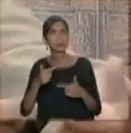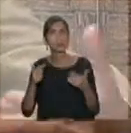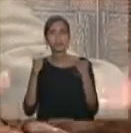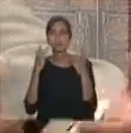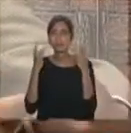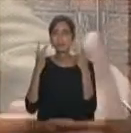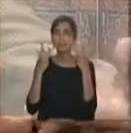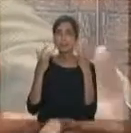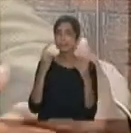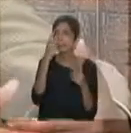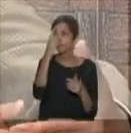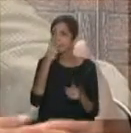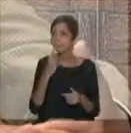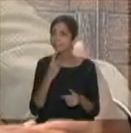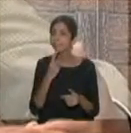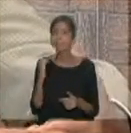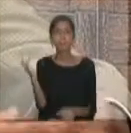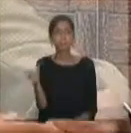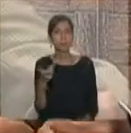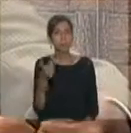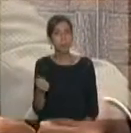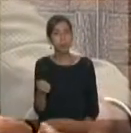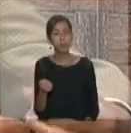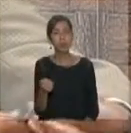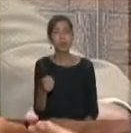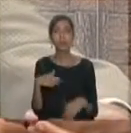ilustrações fantásticas, né? E a gente...